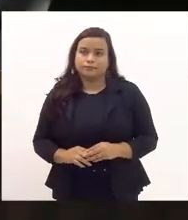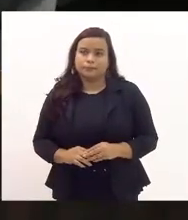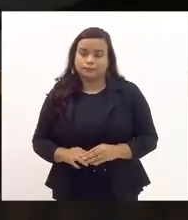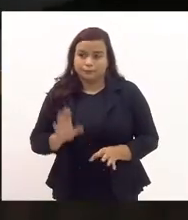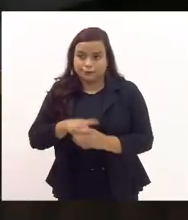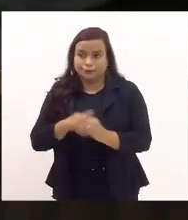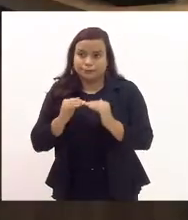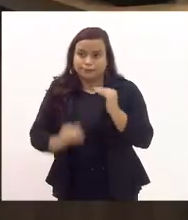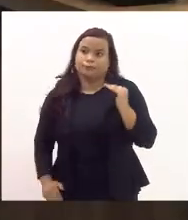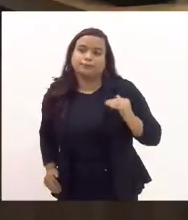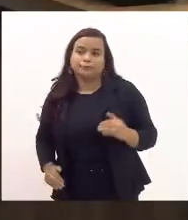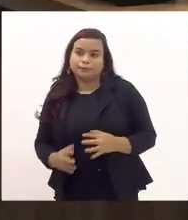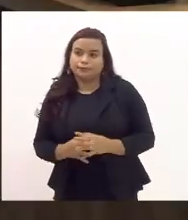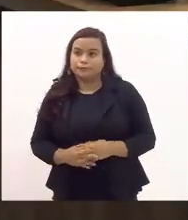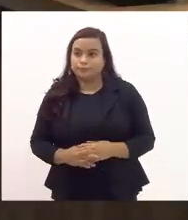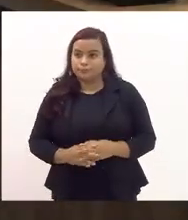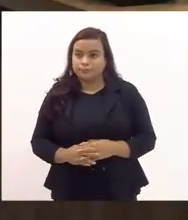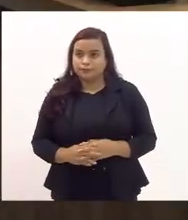divergente